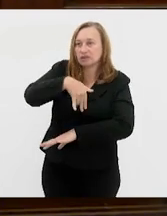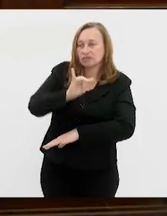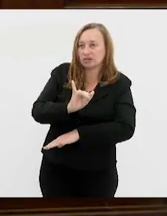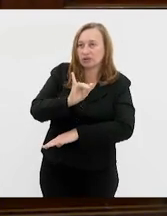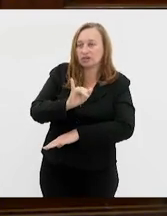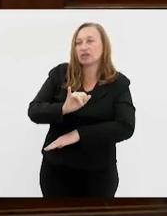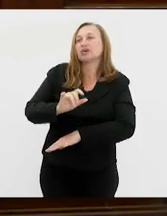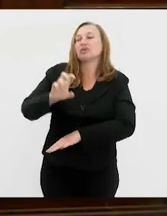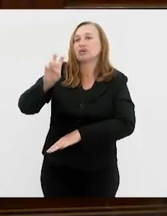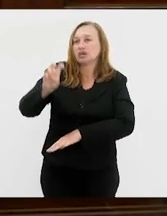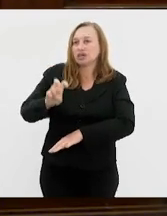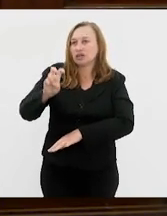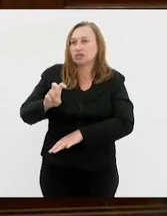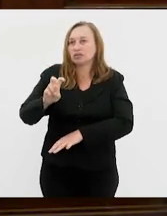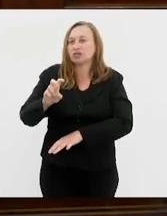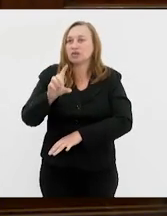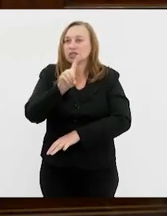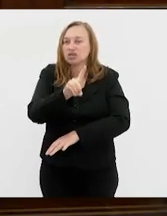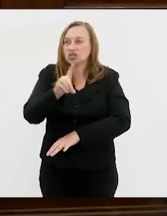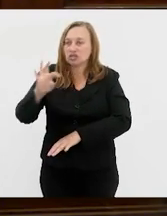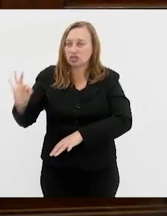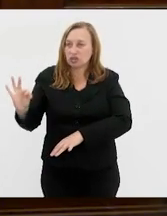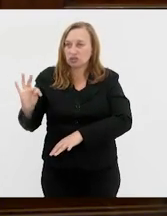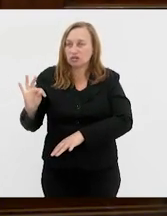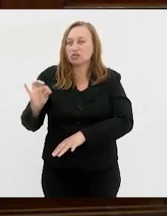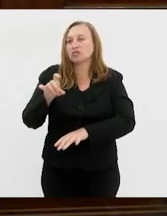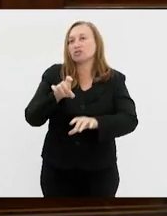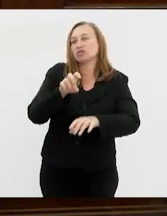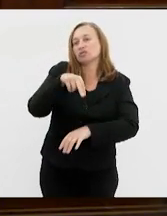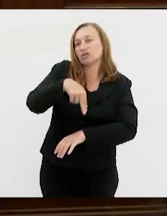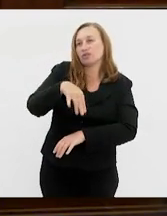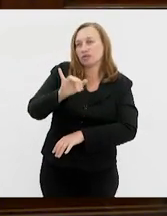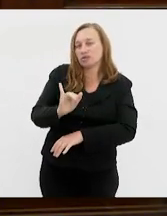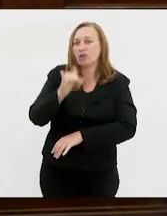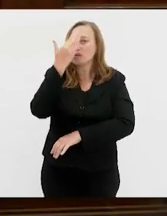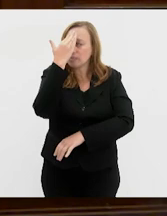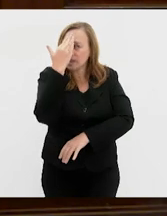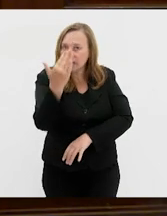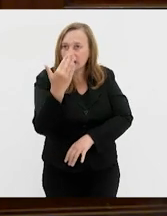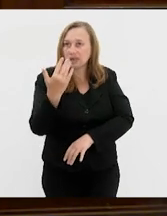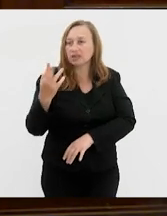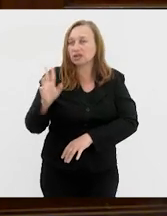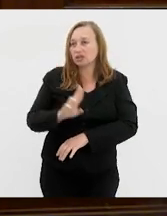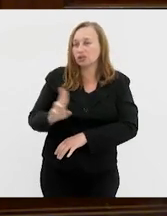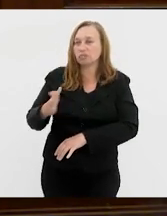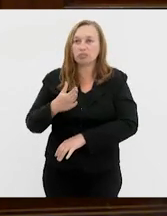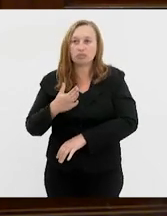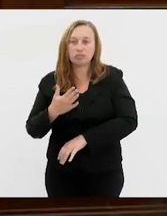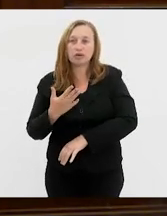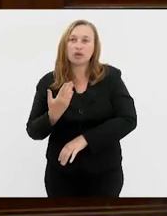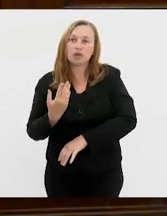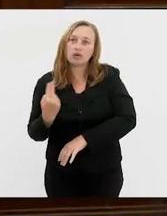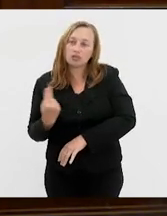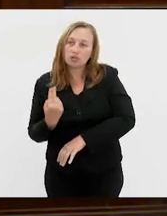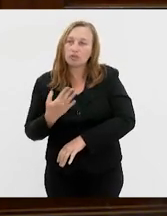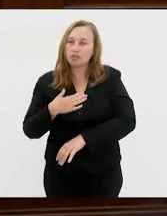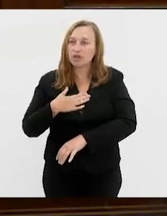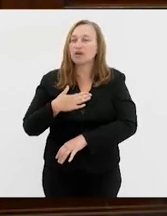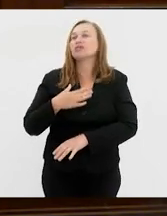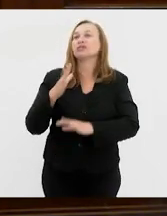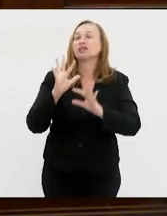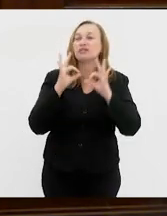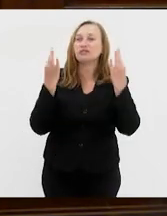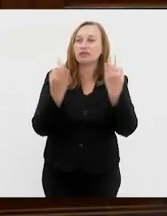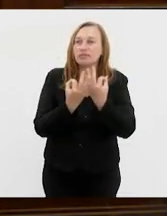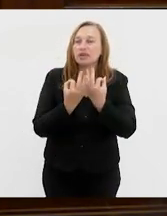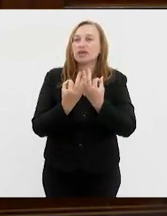distrito do município de Nova Iguaçu. Muito obrigado. Eu quero em meu nome, em nome da minha família, da minha mãezinha que está aqui comigo aqui, que vai